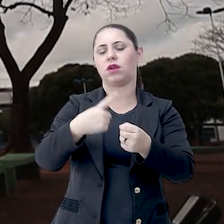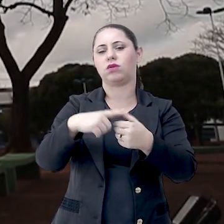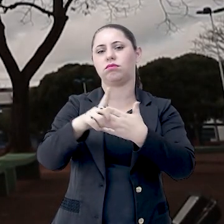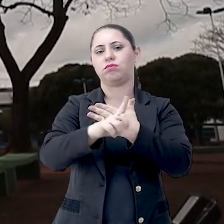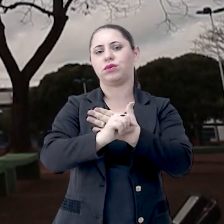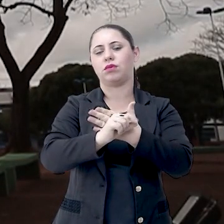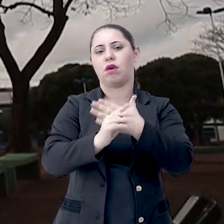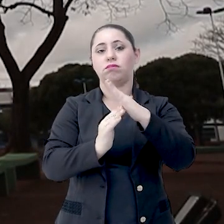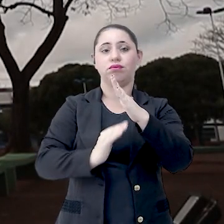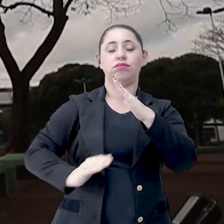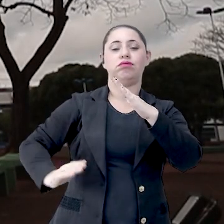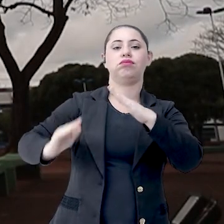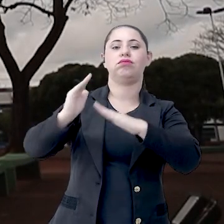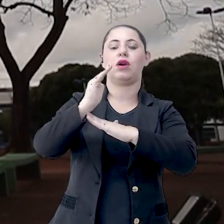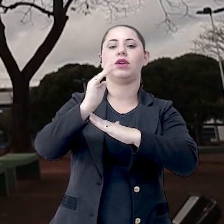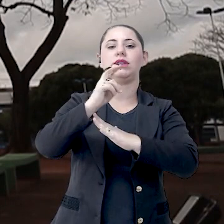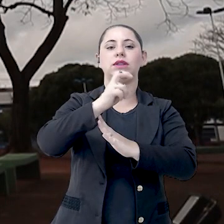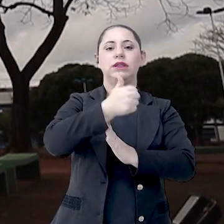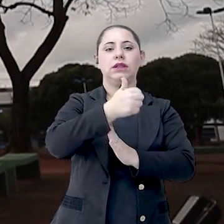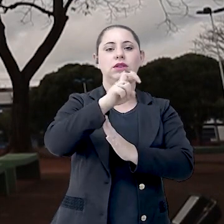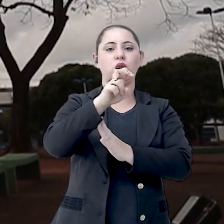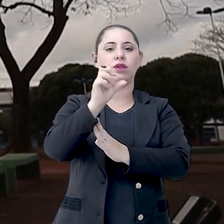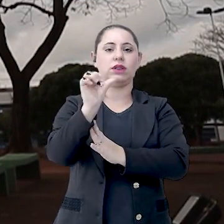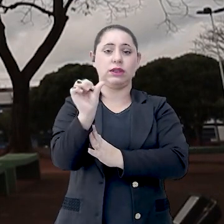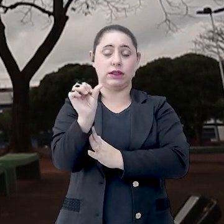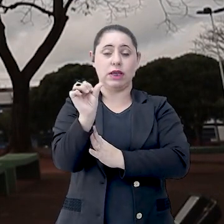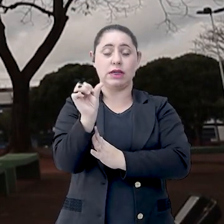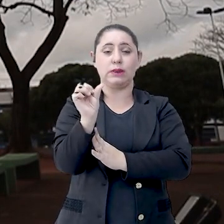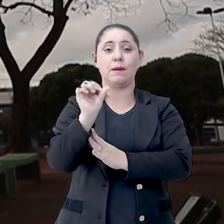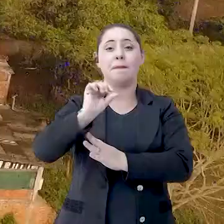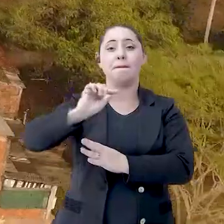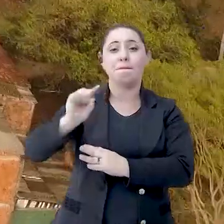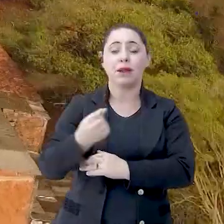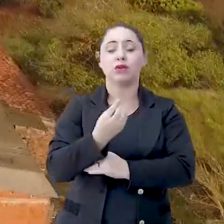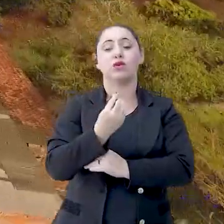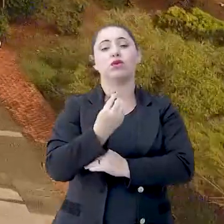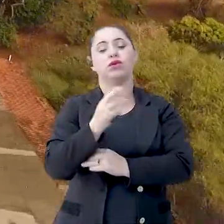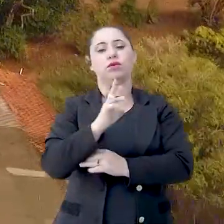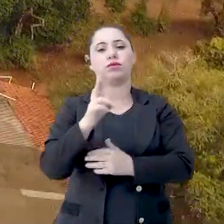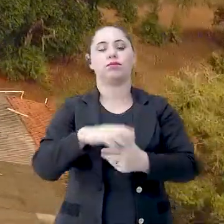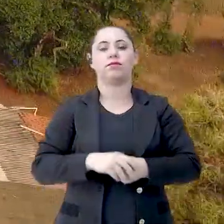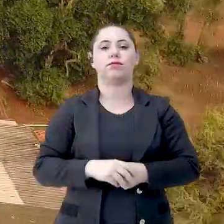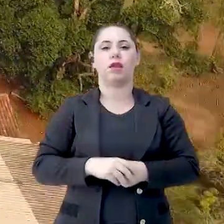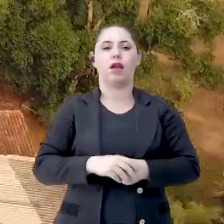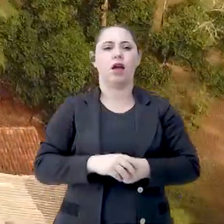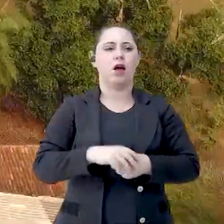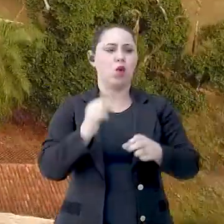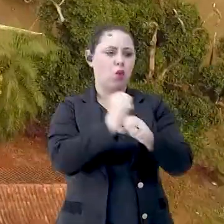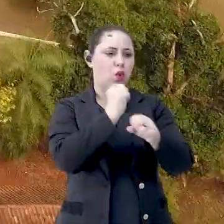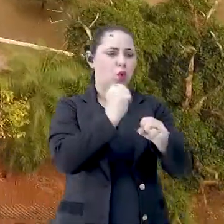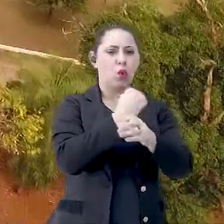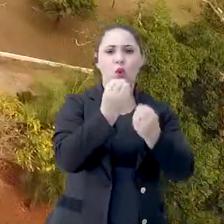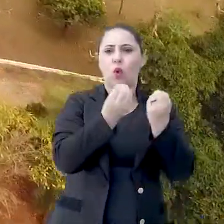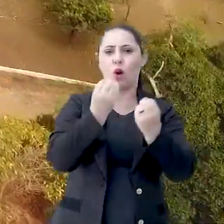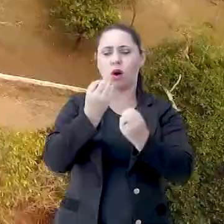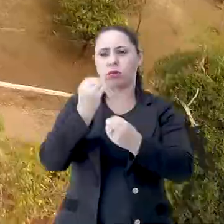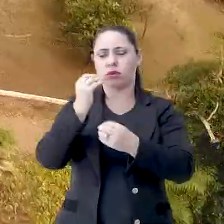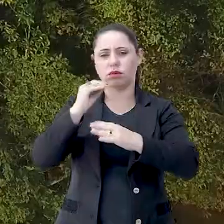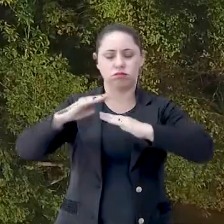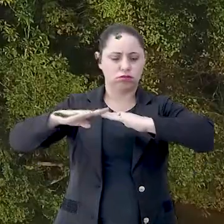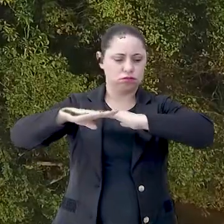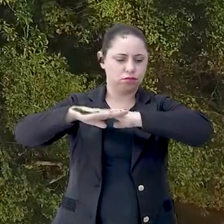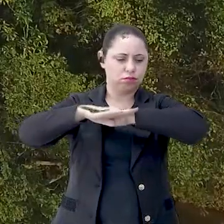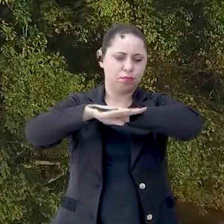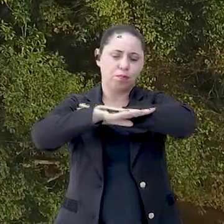156 milhões de reais. Obras emblemáticas para a população, como pavimentação de estradas, pontes de